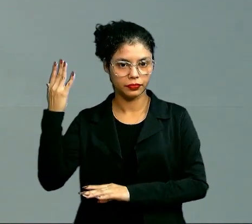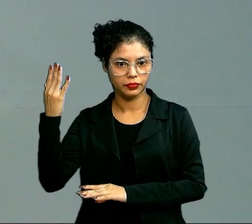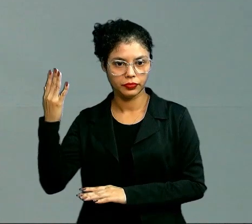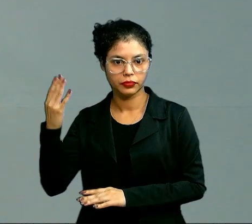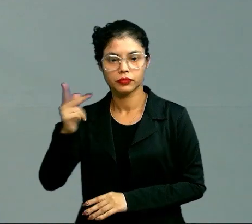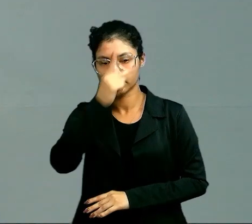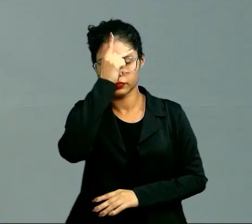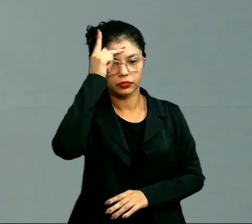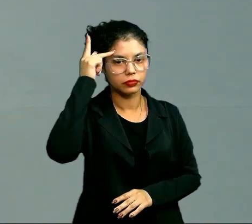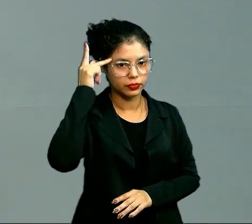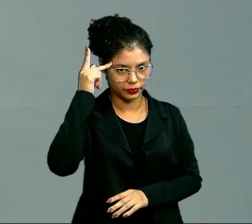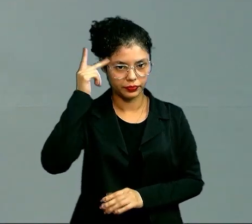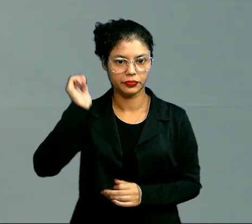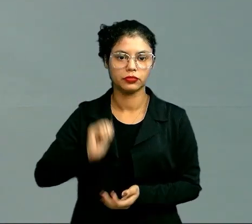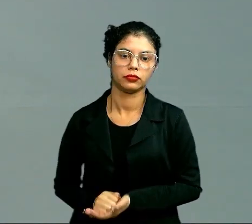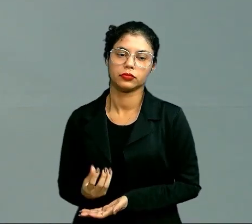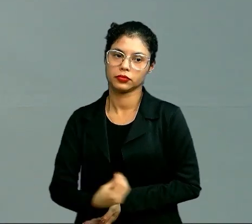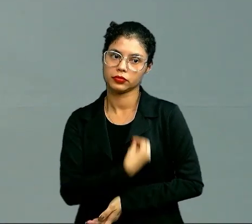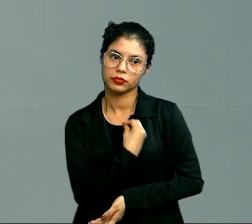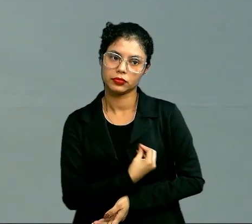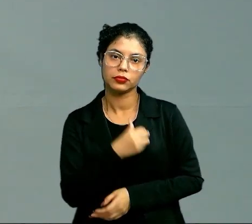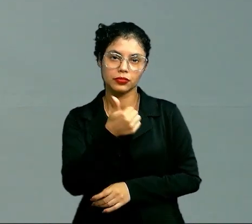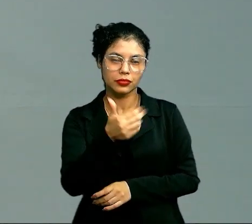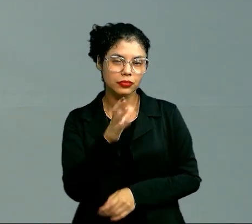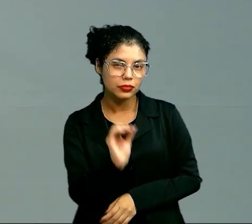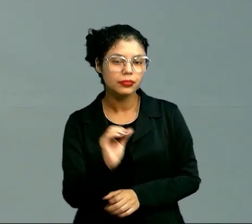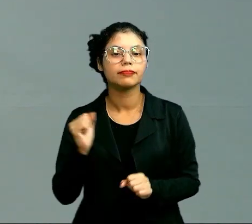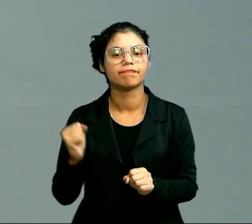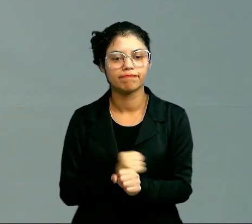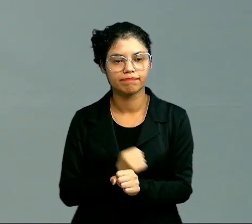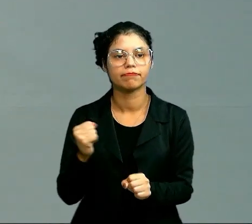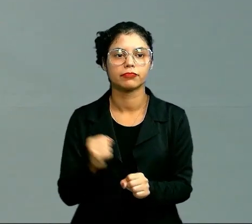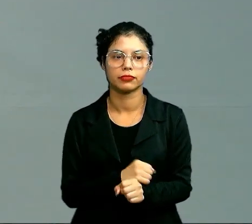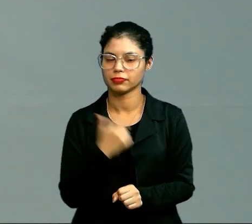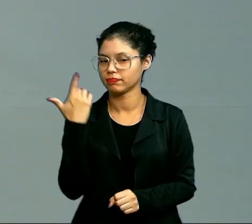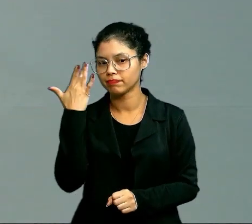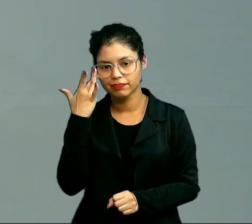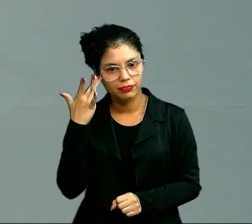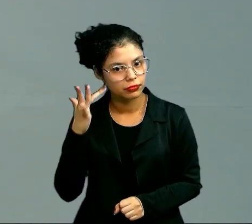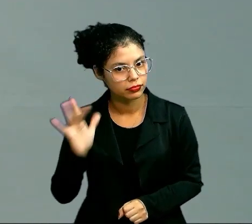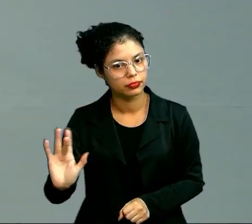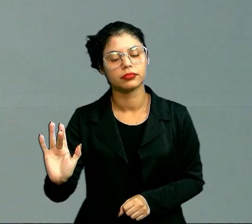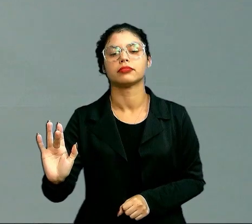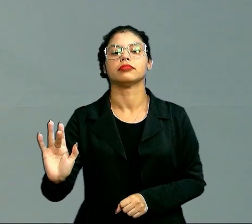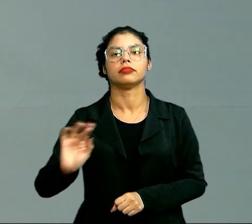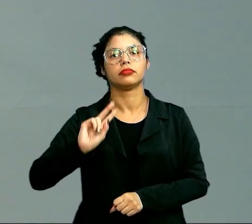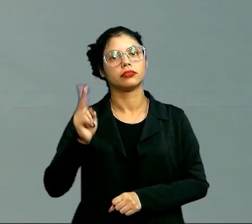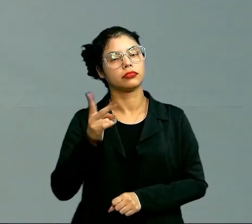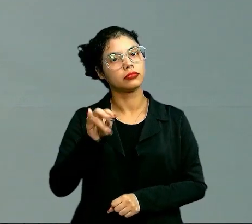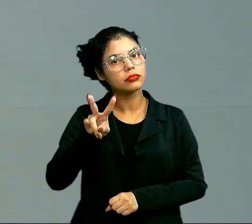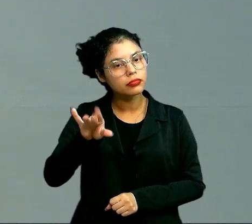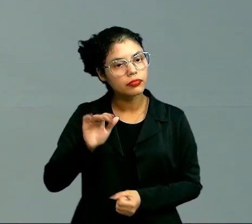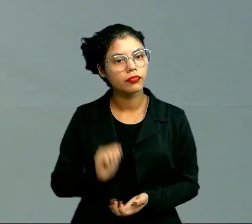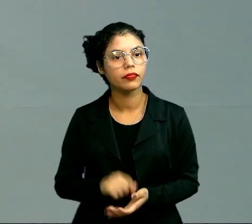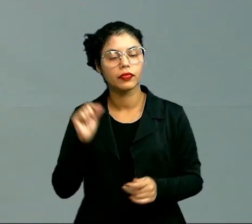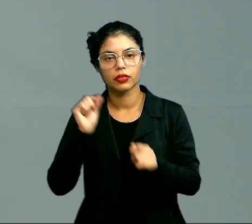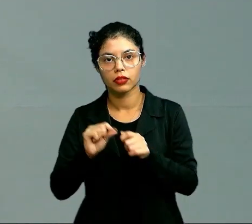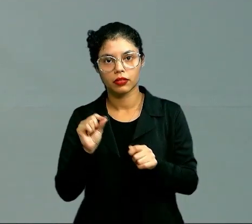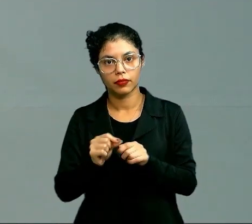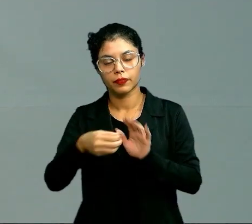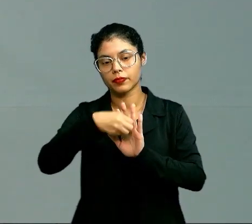pessoal, de pessoas que vivem há 10 anos sem saber que tem HIV. Porém, ele faz